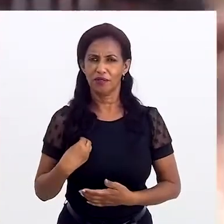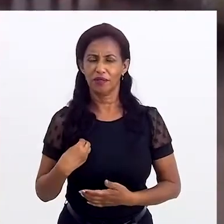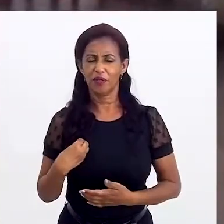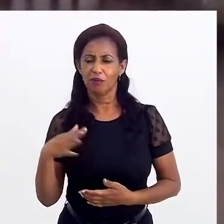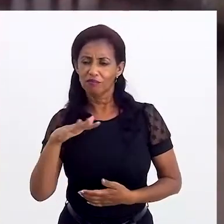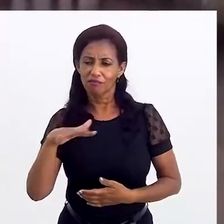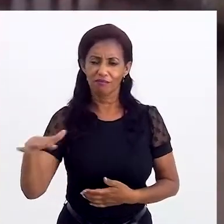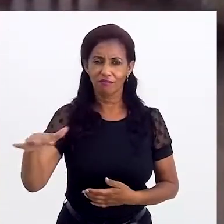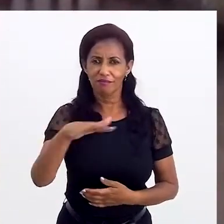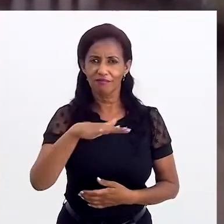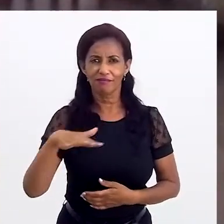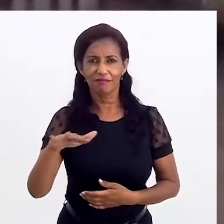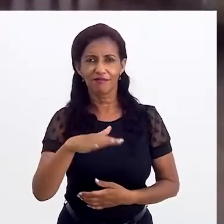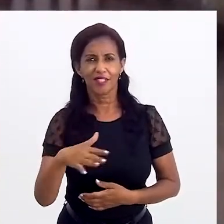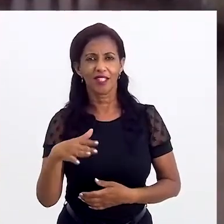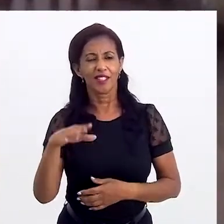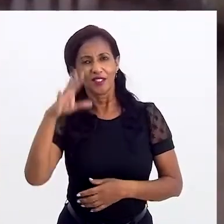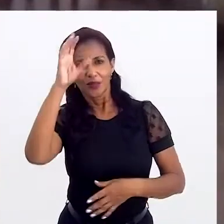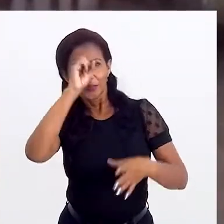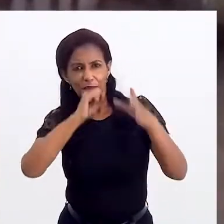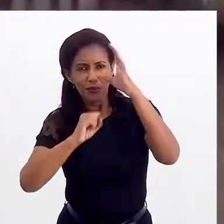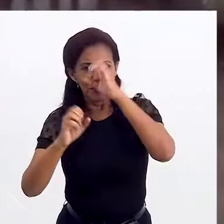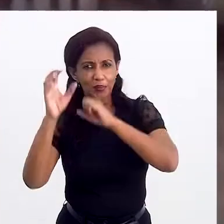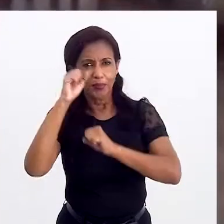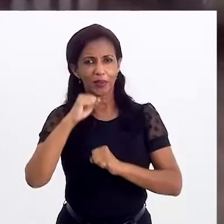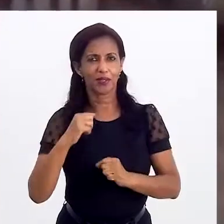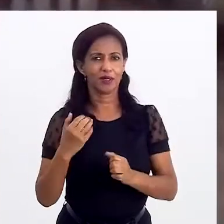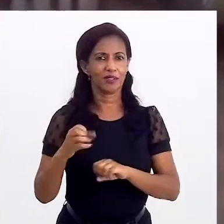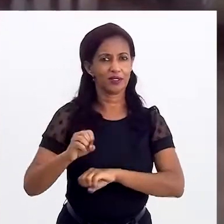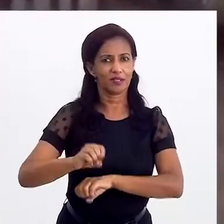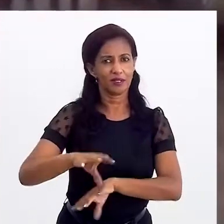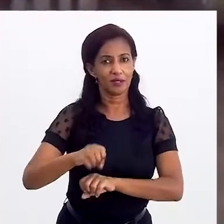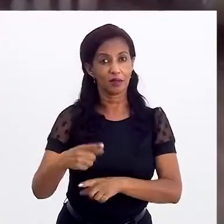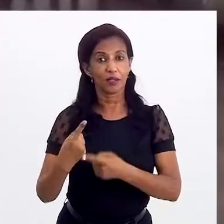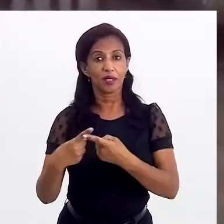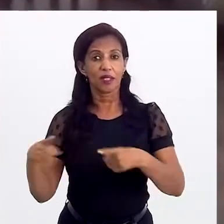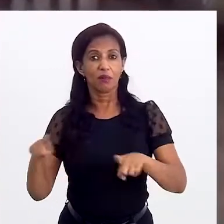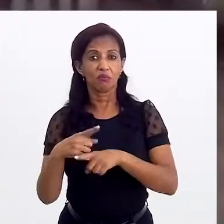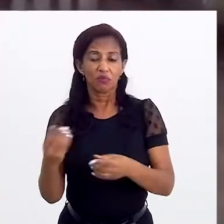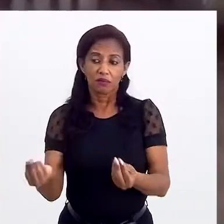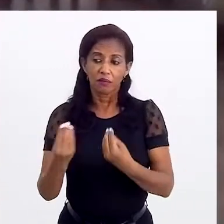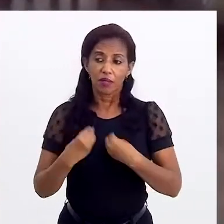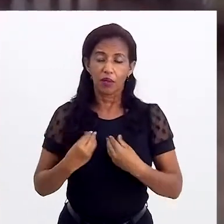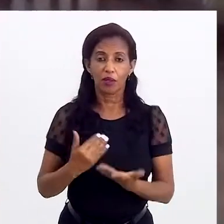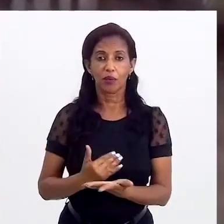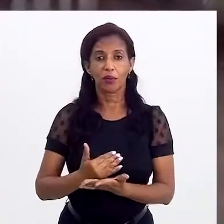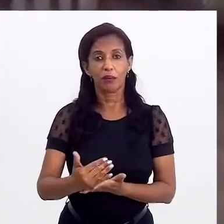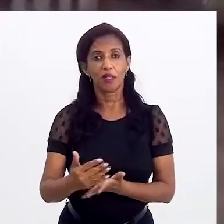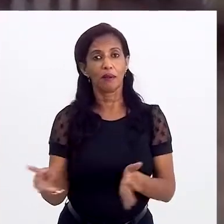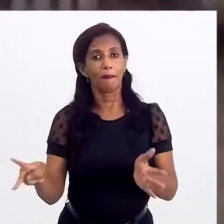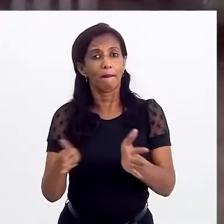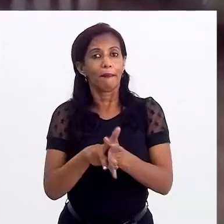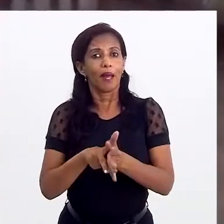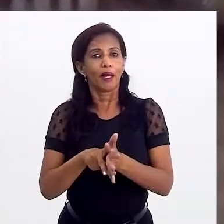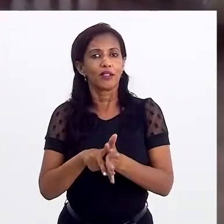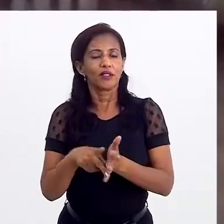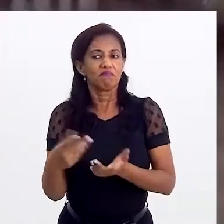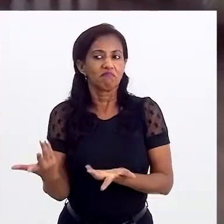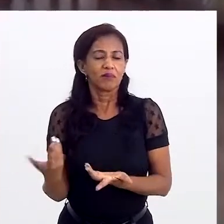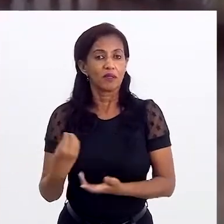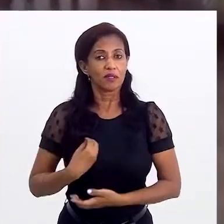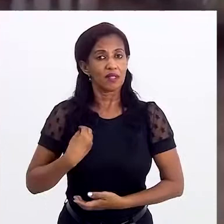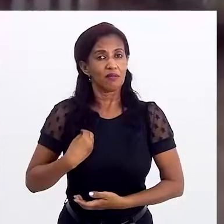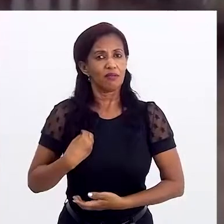viveu nesse ambiente de escola, de educação, e a música, para nós, no início, fazia parte da